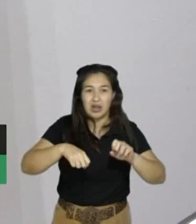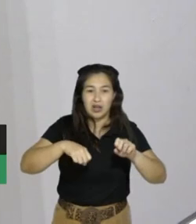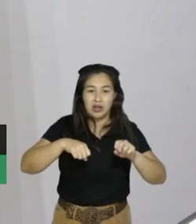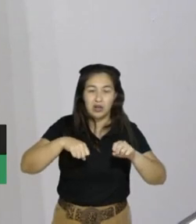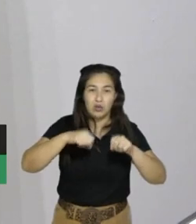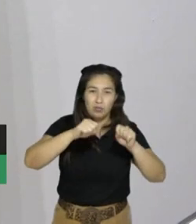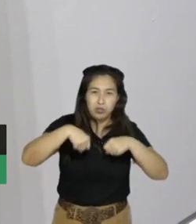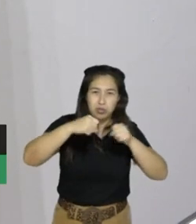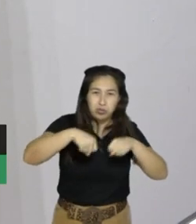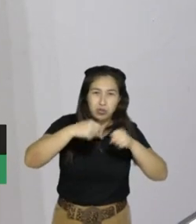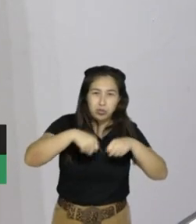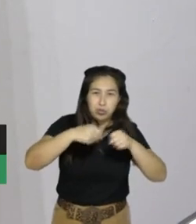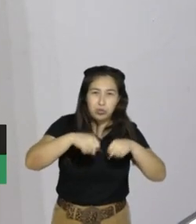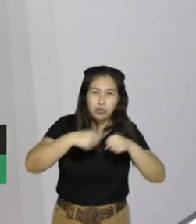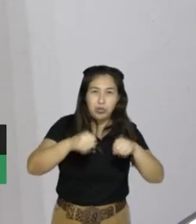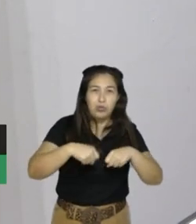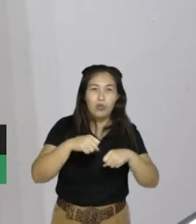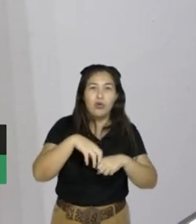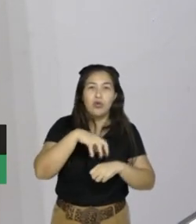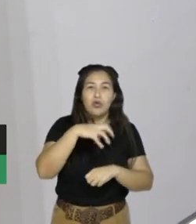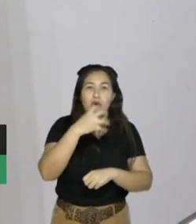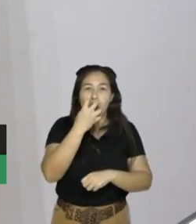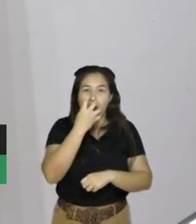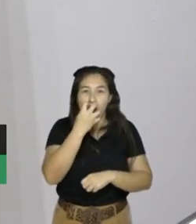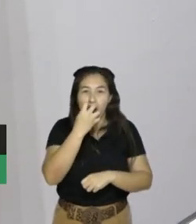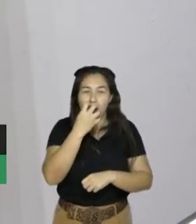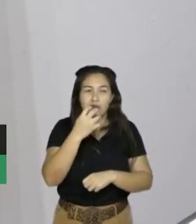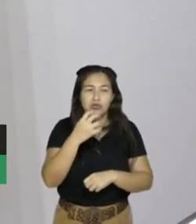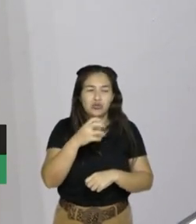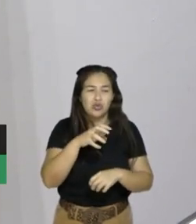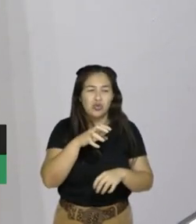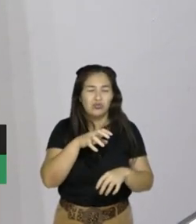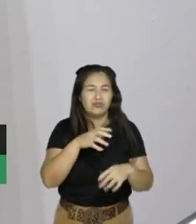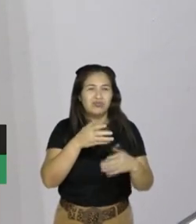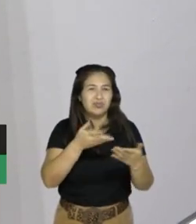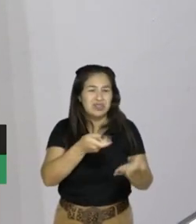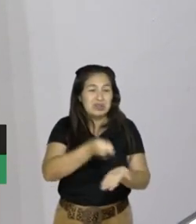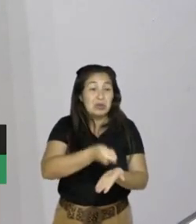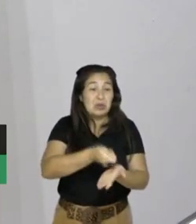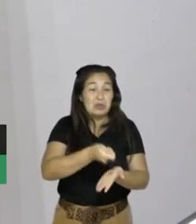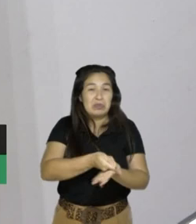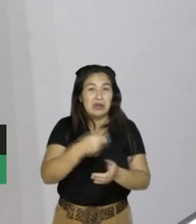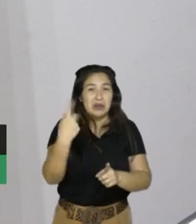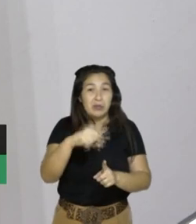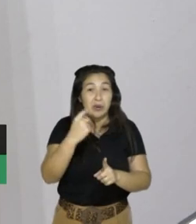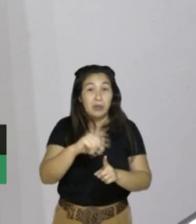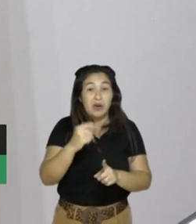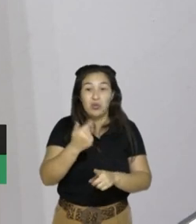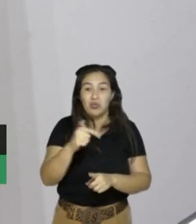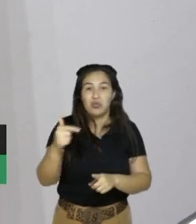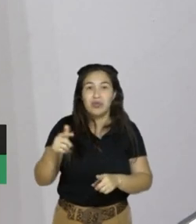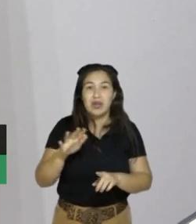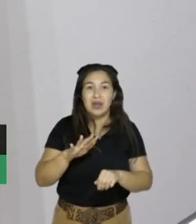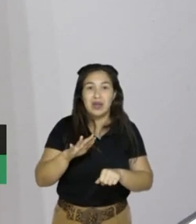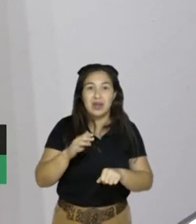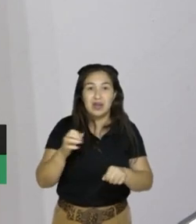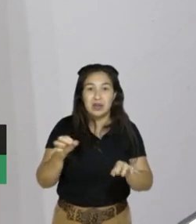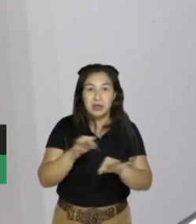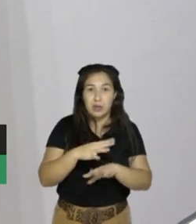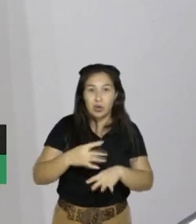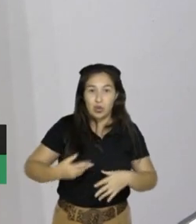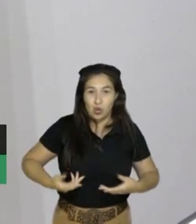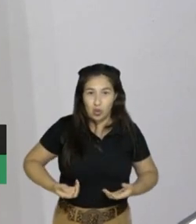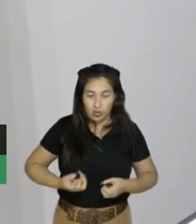e aqui na parte traseira do animal não nasce mais pelo porque foi colocado anabolizantes